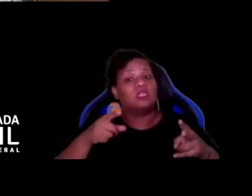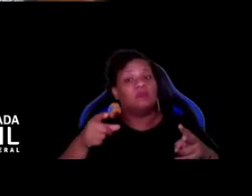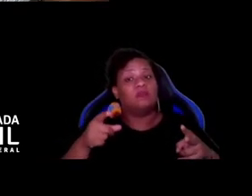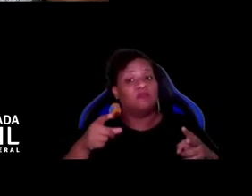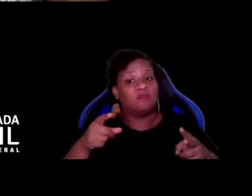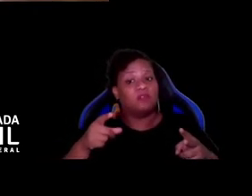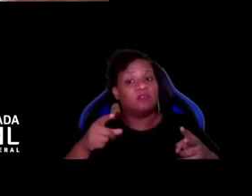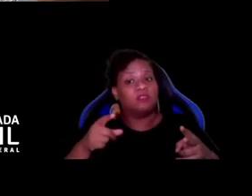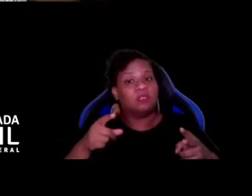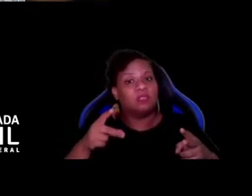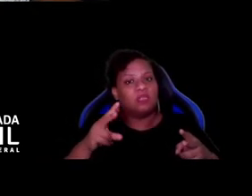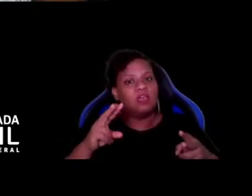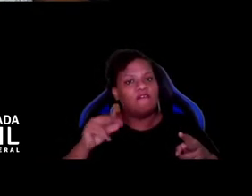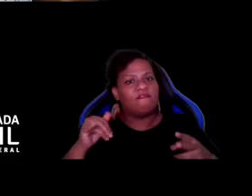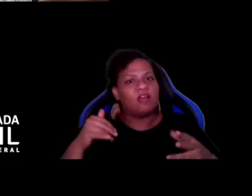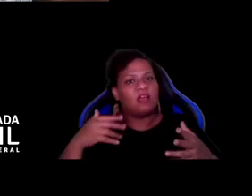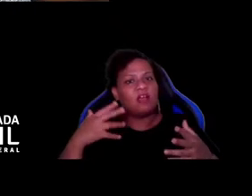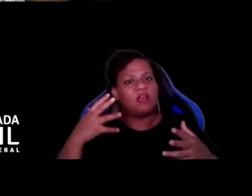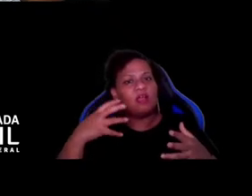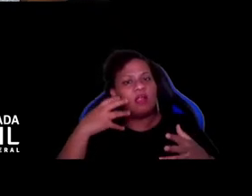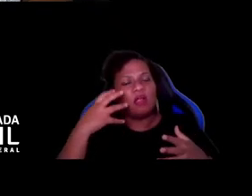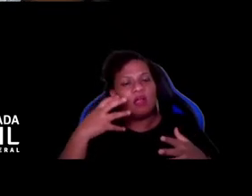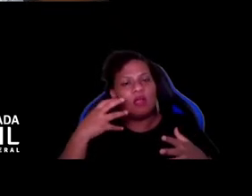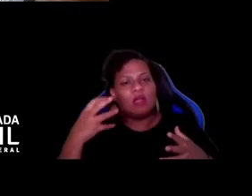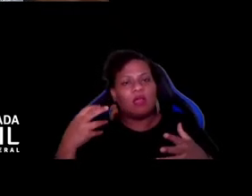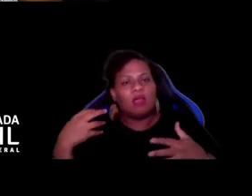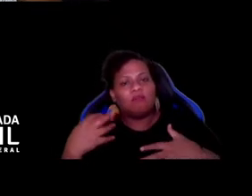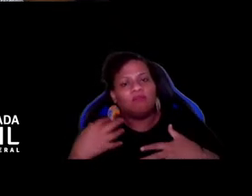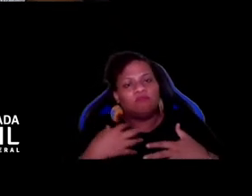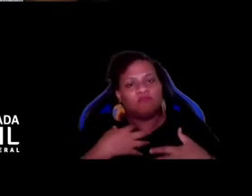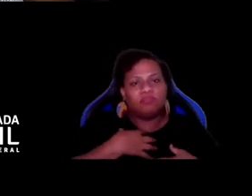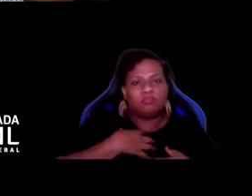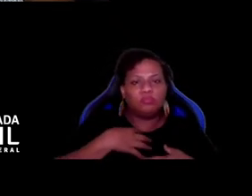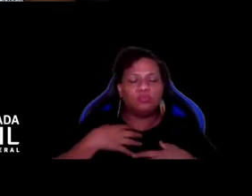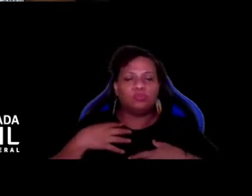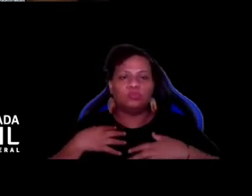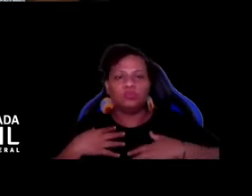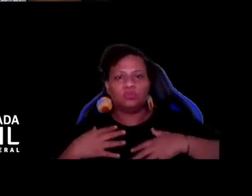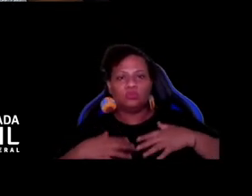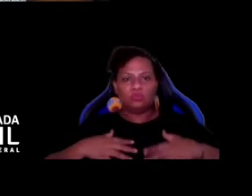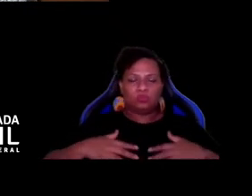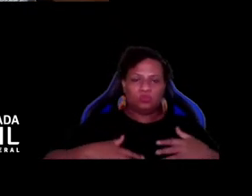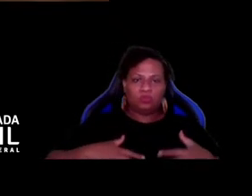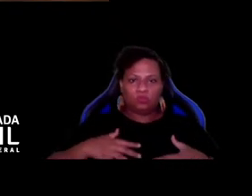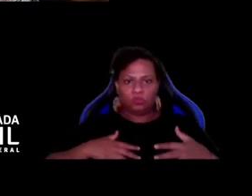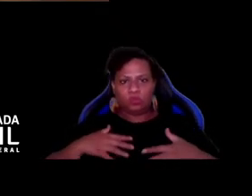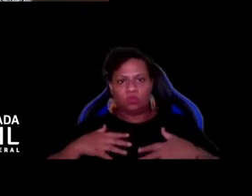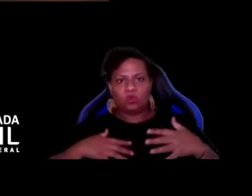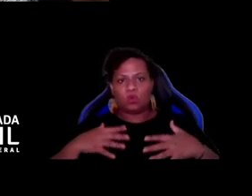sendo levada para um balanço, você vai sendo levado por uma